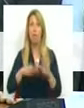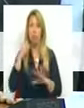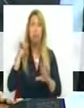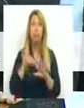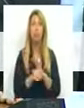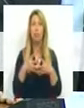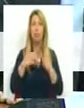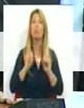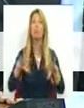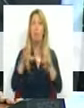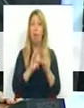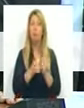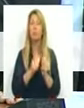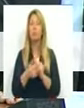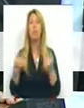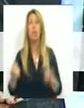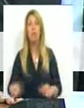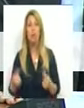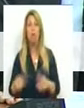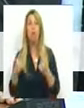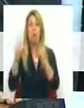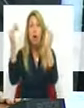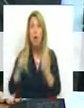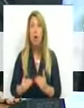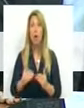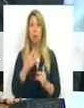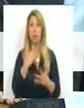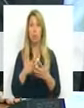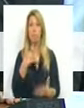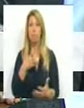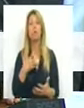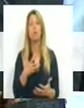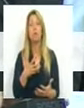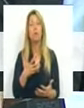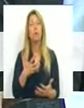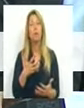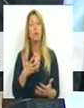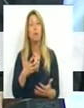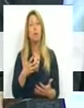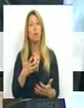reestruturação. Teve uma redução muito significativa